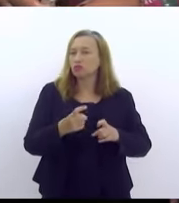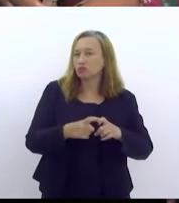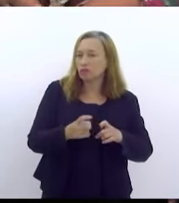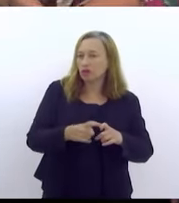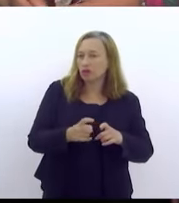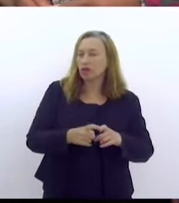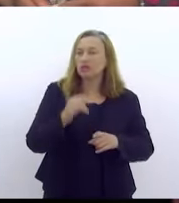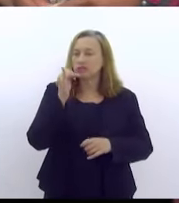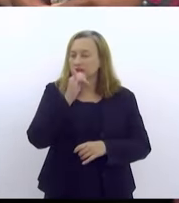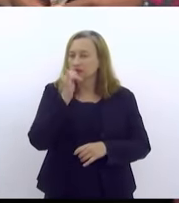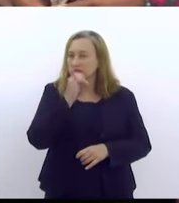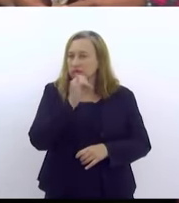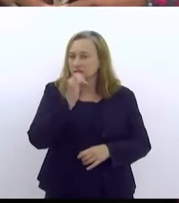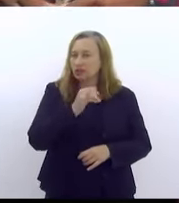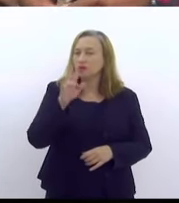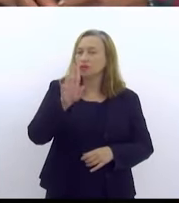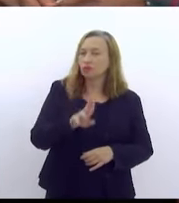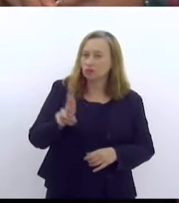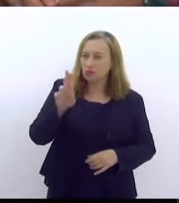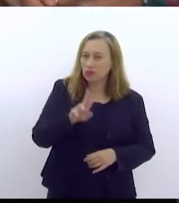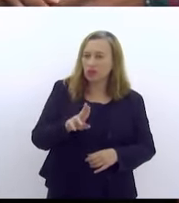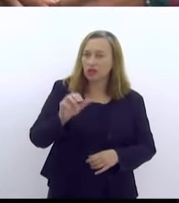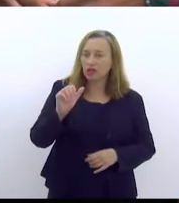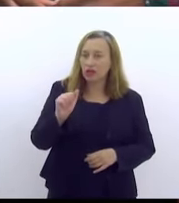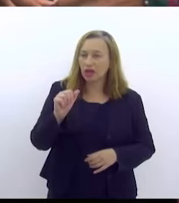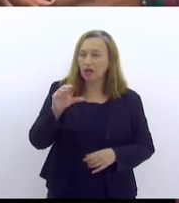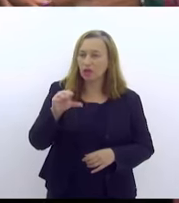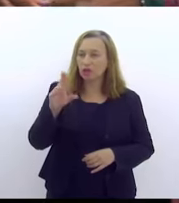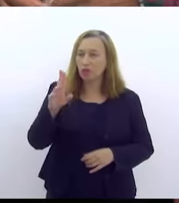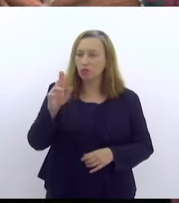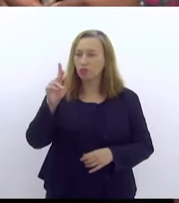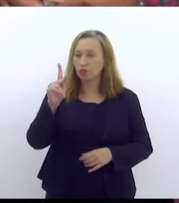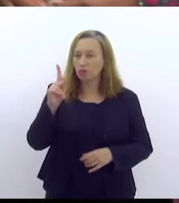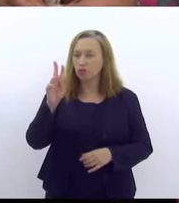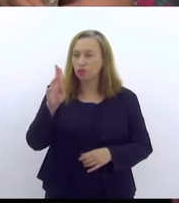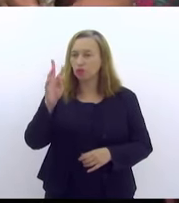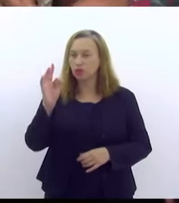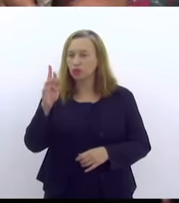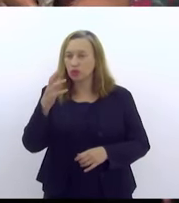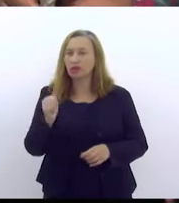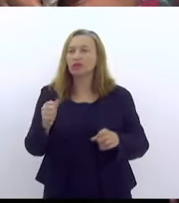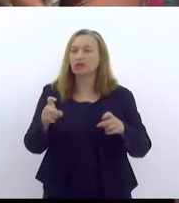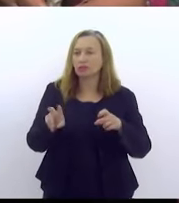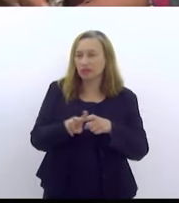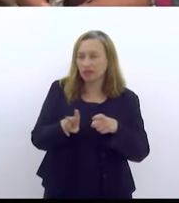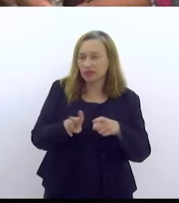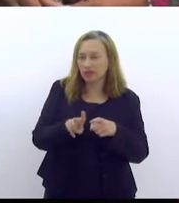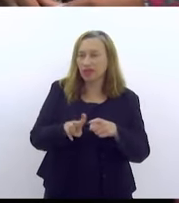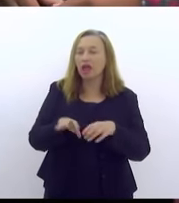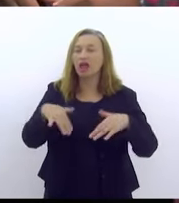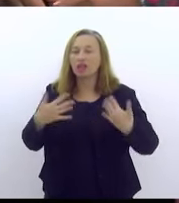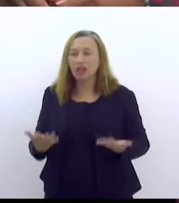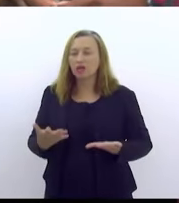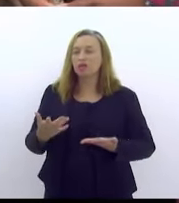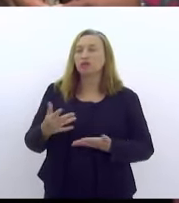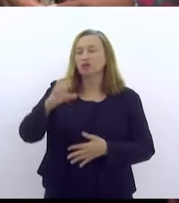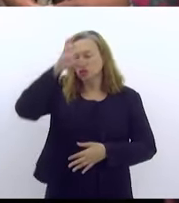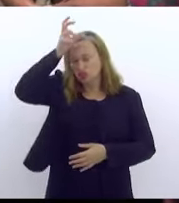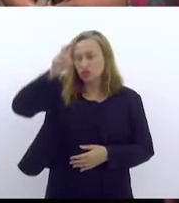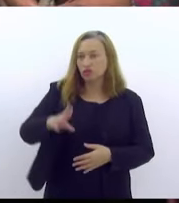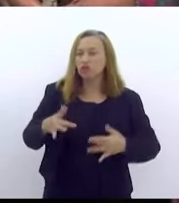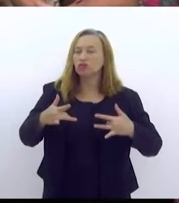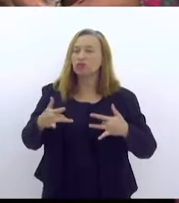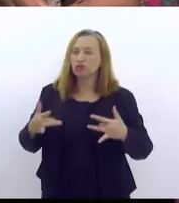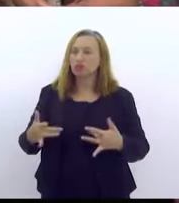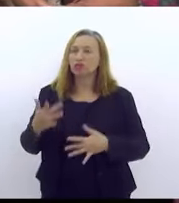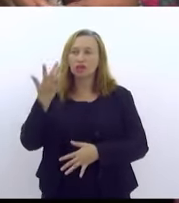têm usado acupuntura, têm usado até veterinários usando acupuntura. Então, Tia Ju, eu me solidarizo